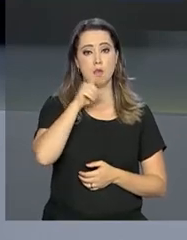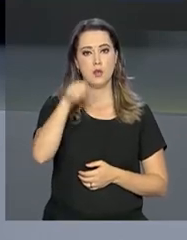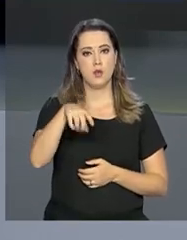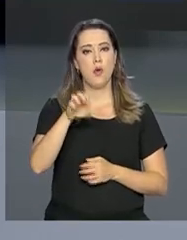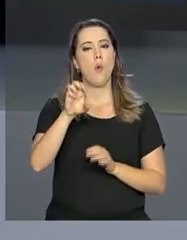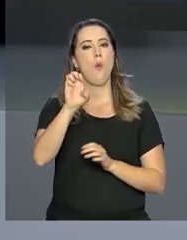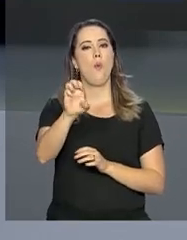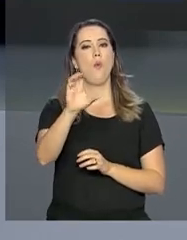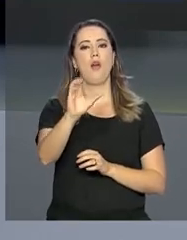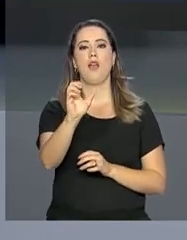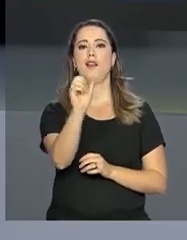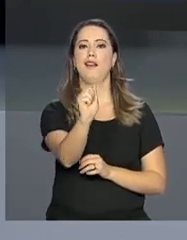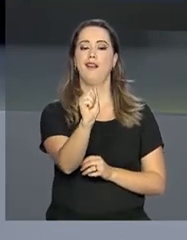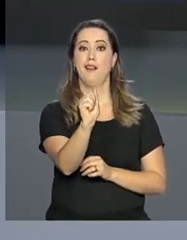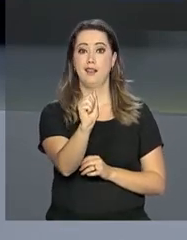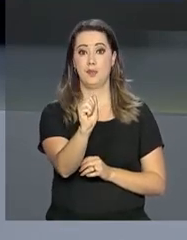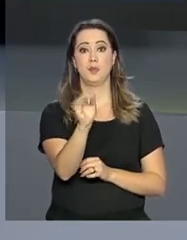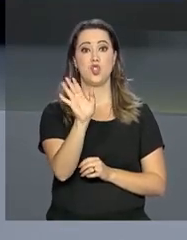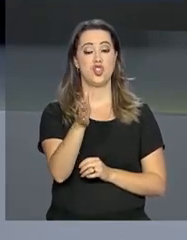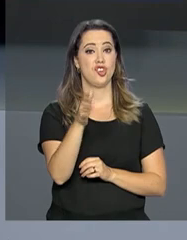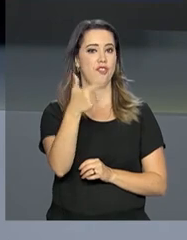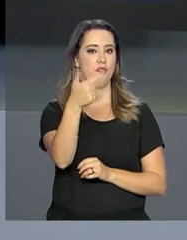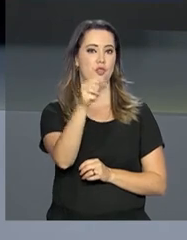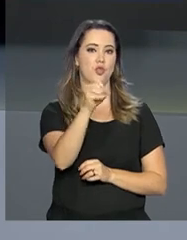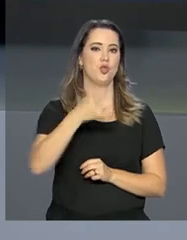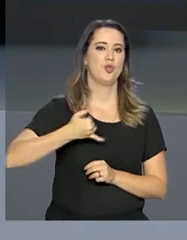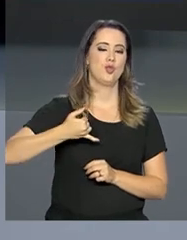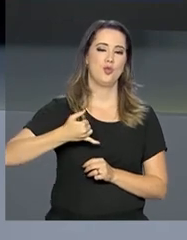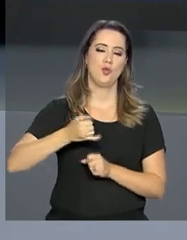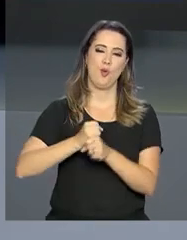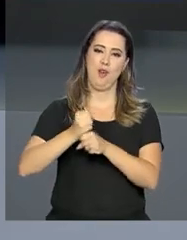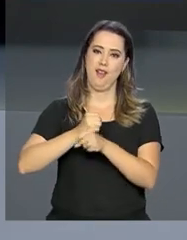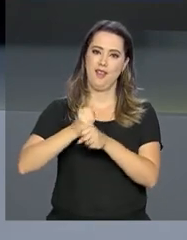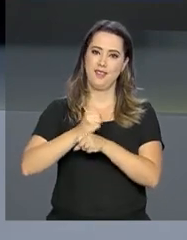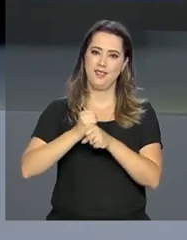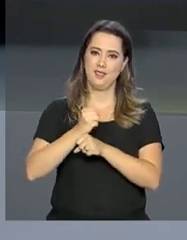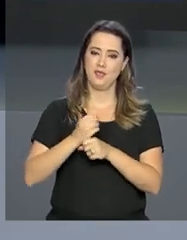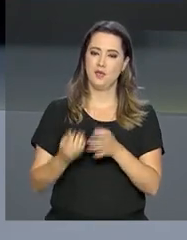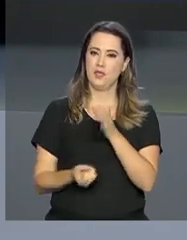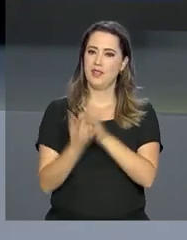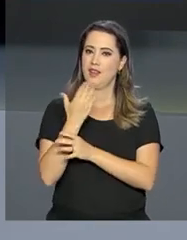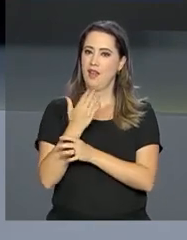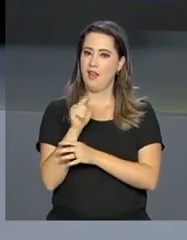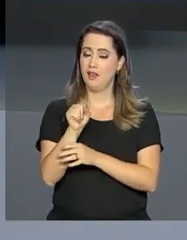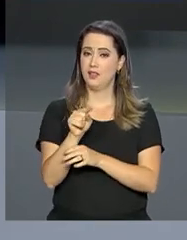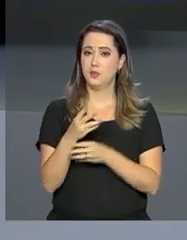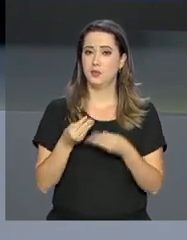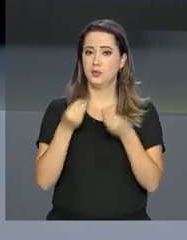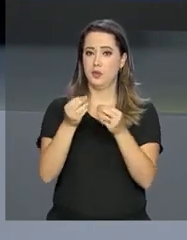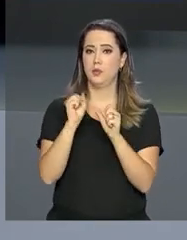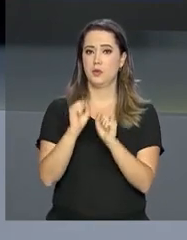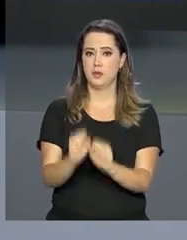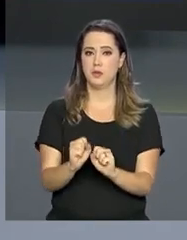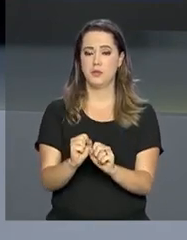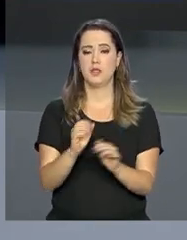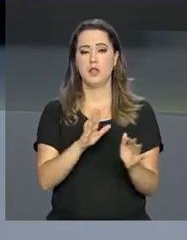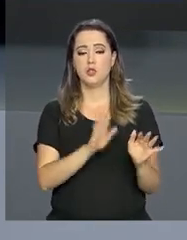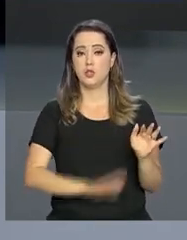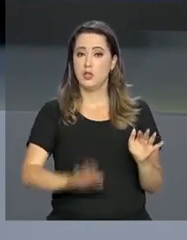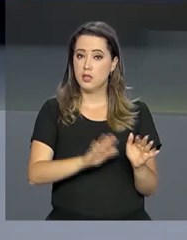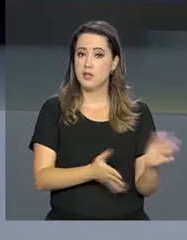estatuto da criança e do adolescente completa 28 anos o eca foi criado para garantir que crianças e adolescentes tenham seus direitos